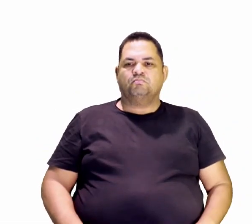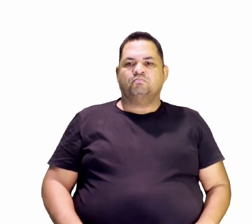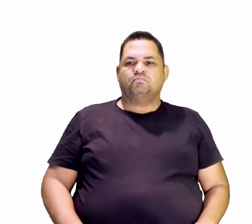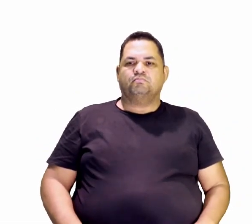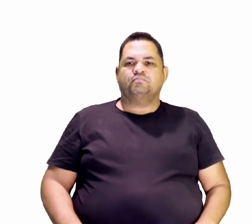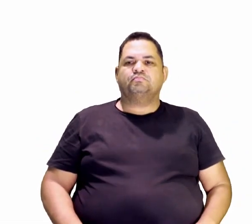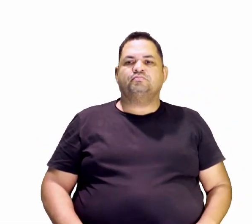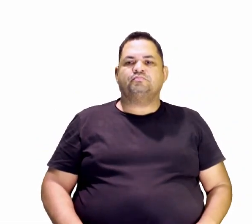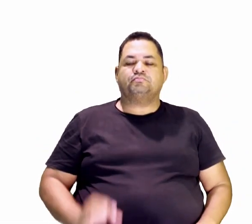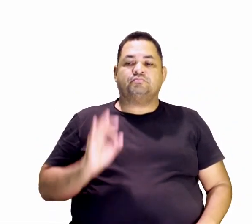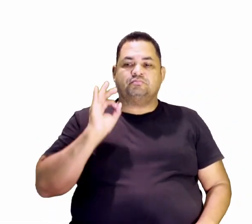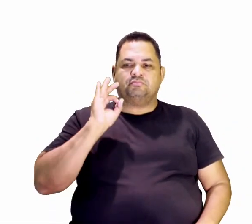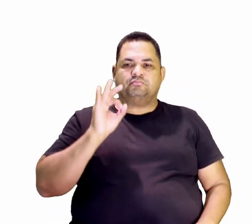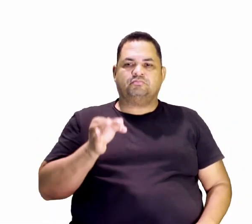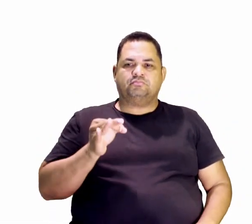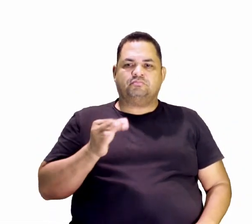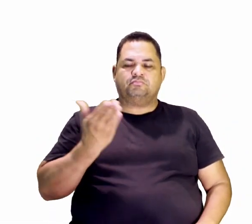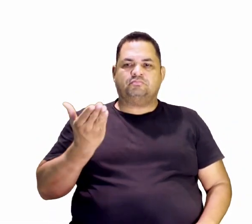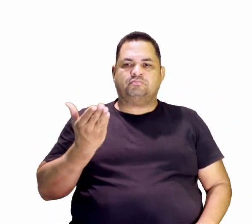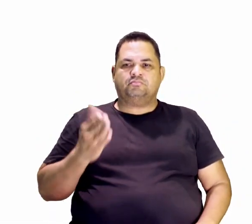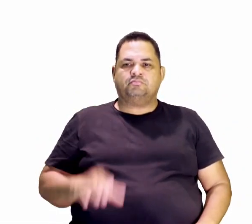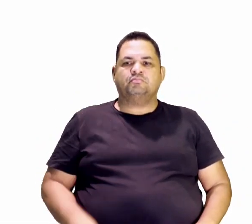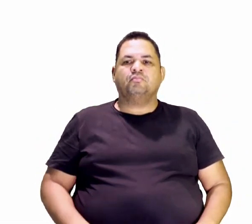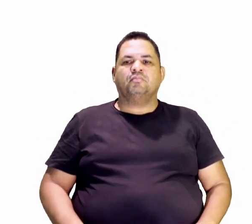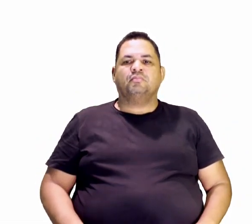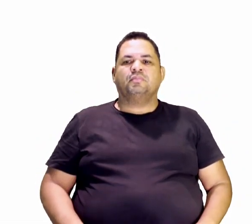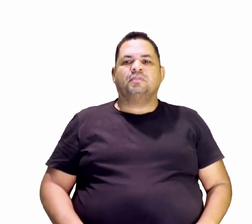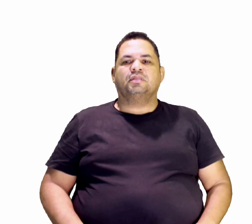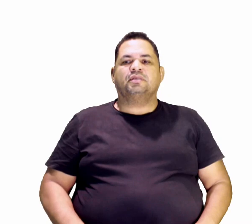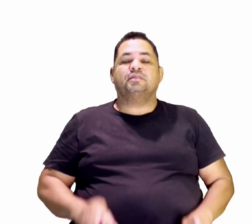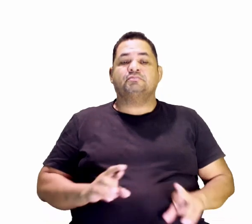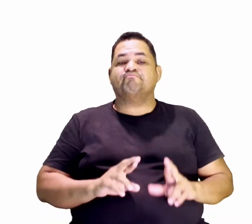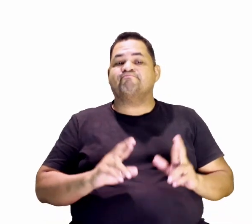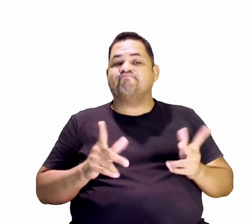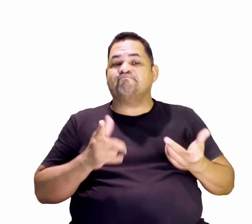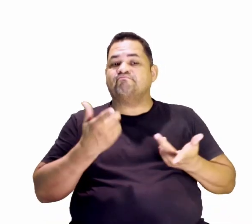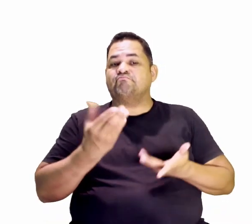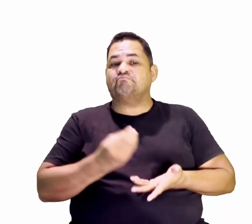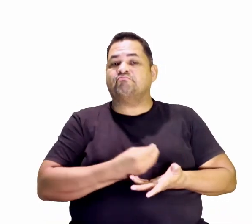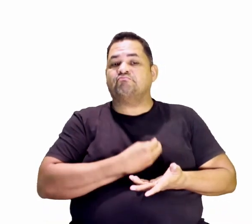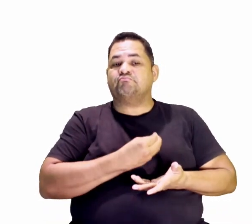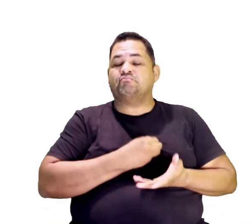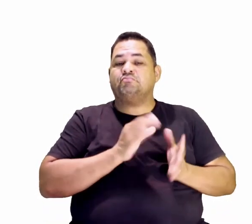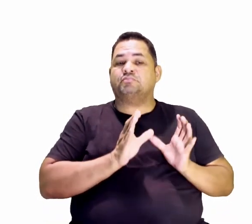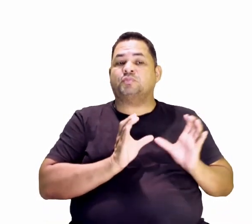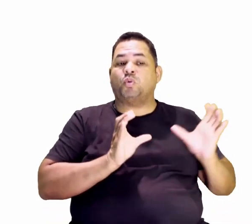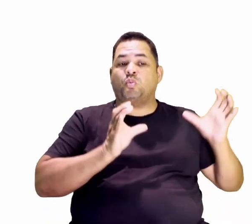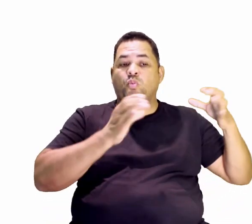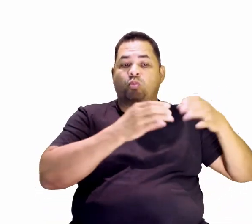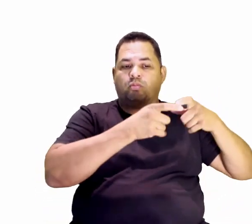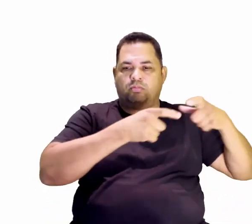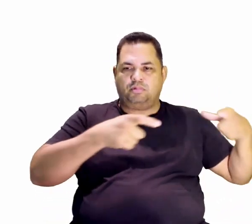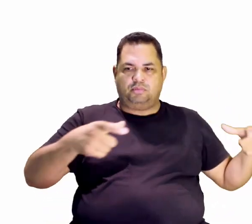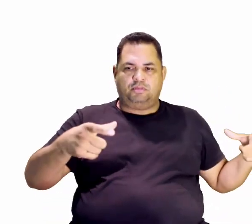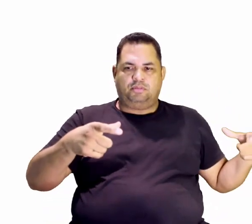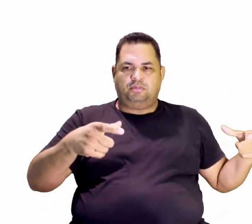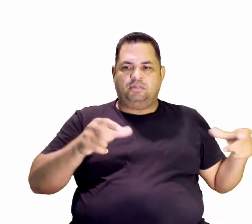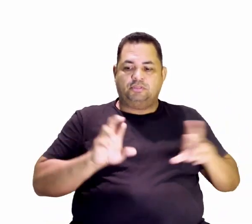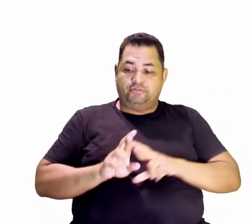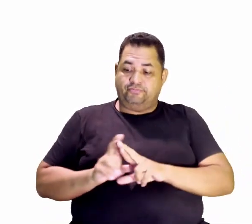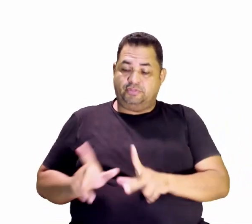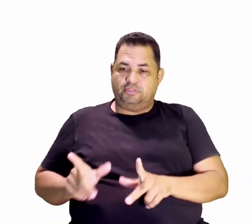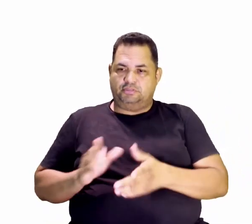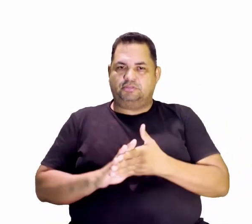alternativo, certo? E nesse alternativo, ele é diferente do que vive a grande massa, né? Ou